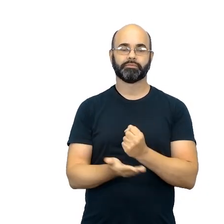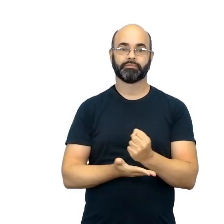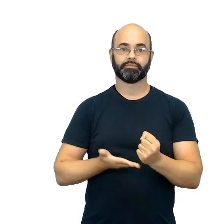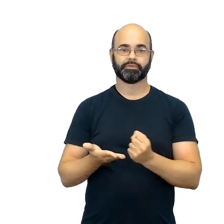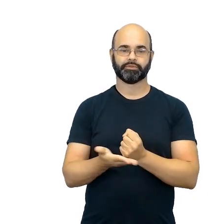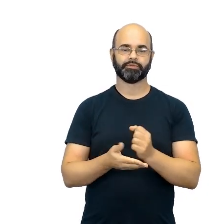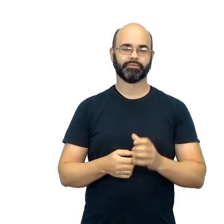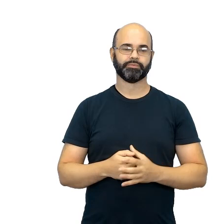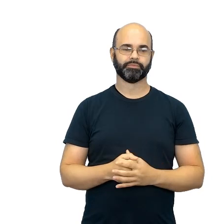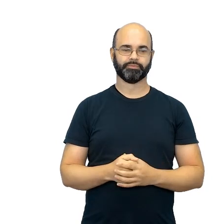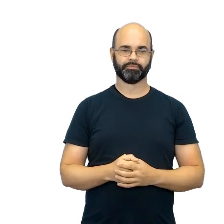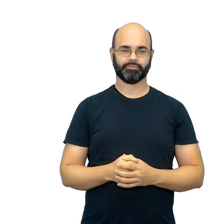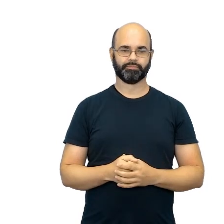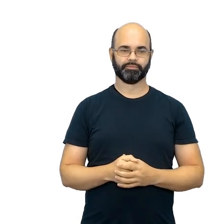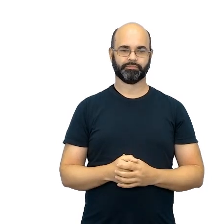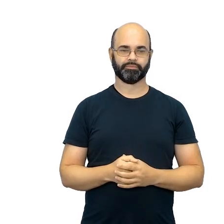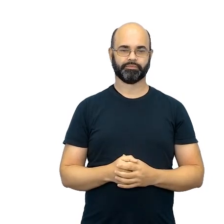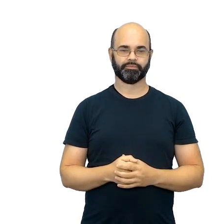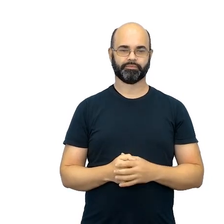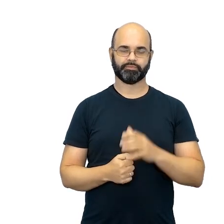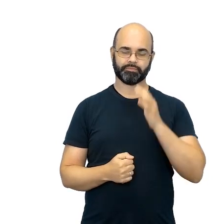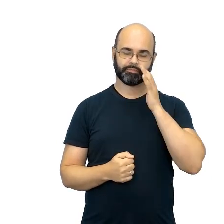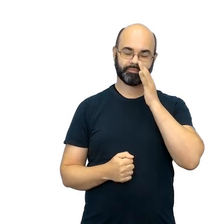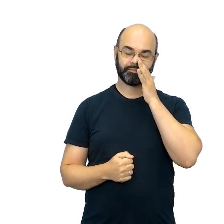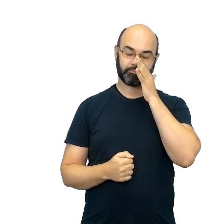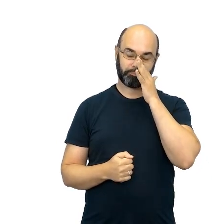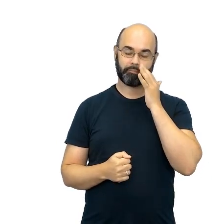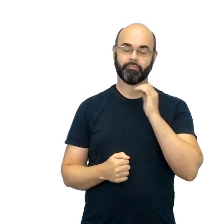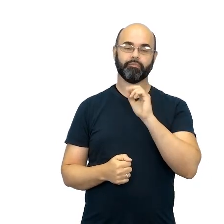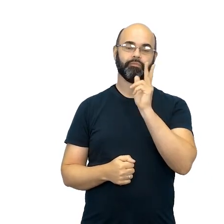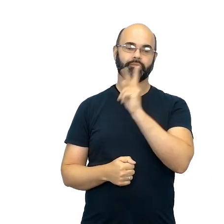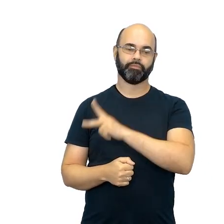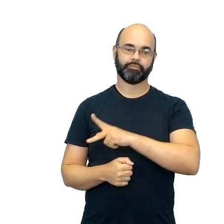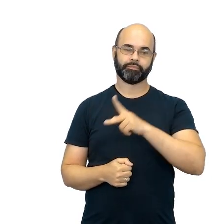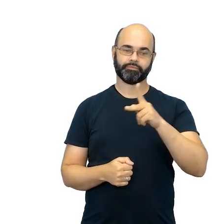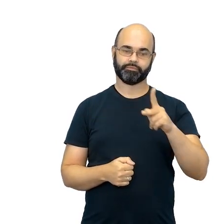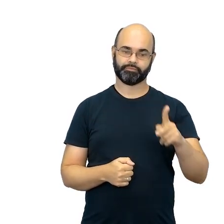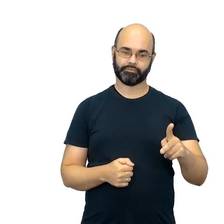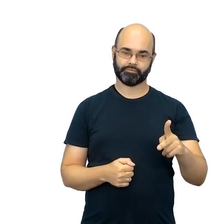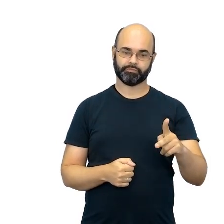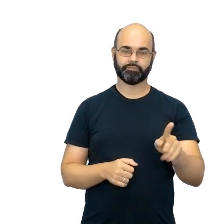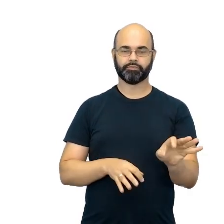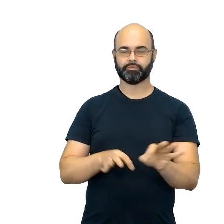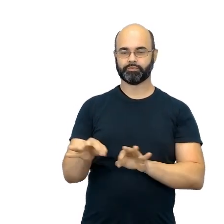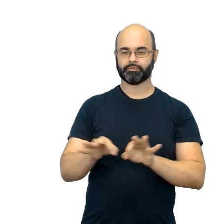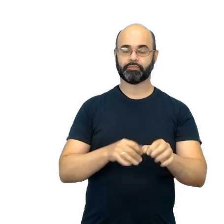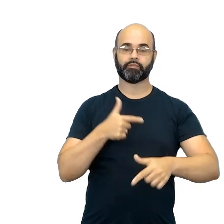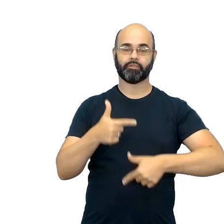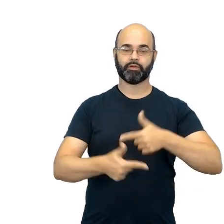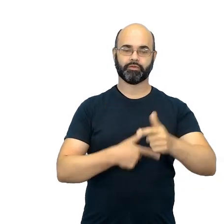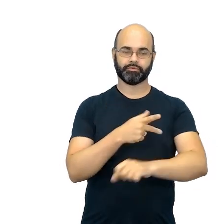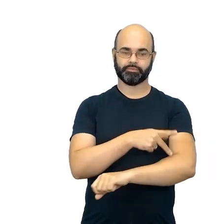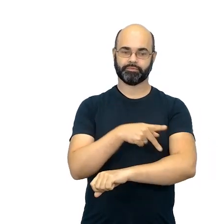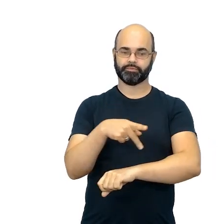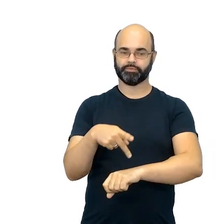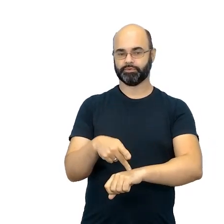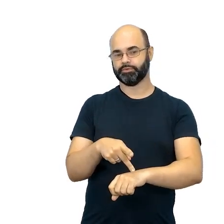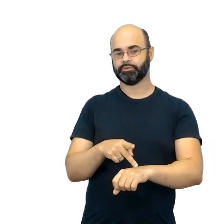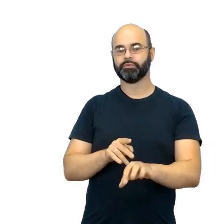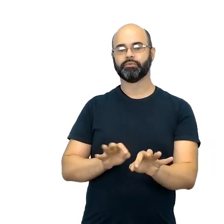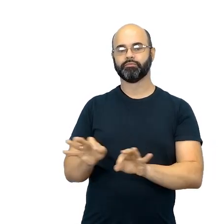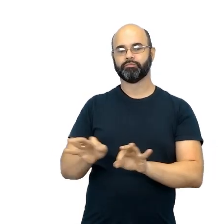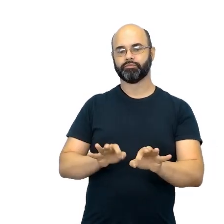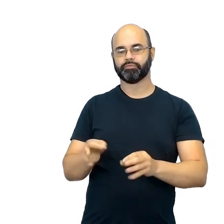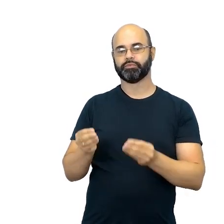Contribuir para que os professores possam organizar essas ações pedagógicas e planejar a aplicação da SA1, levando em consideração